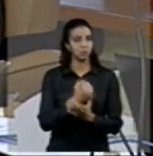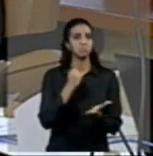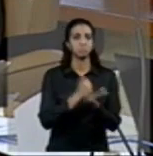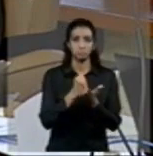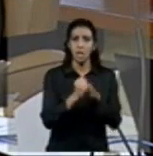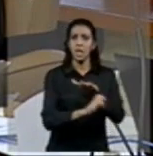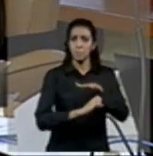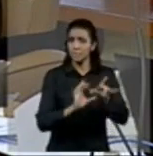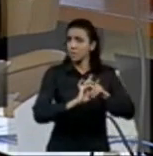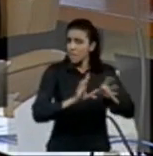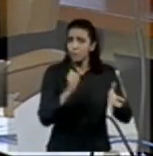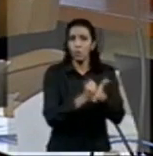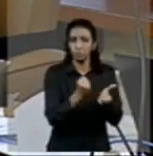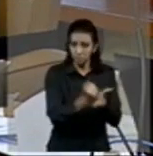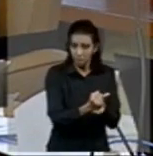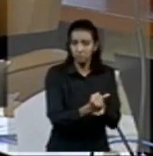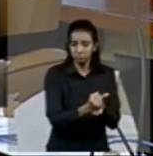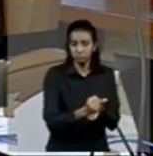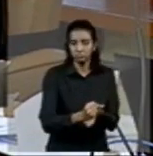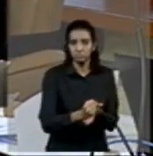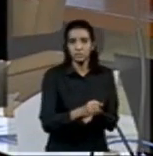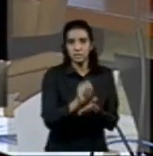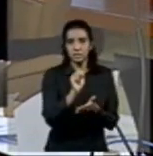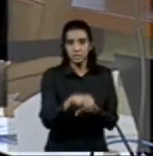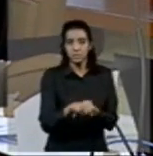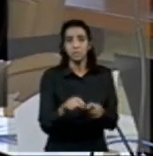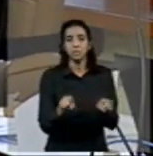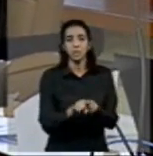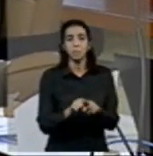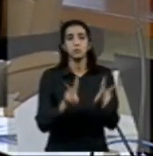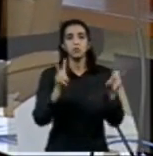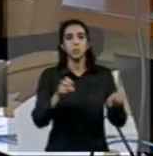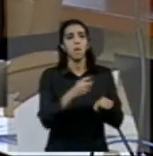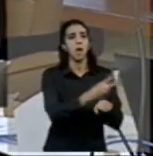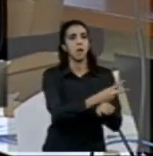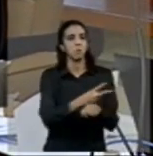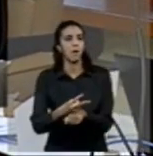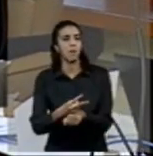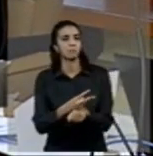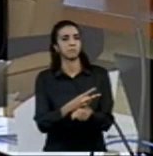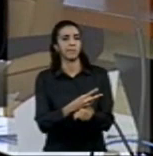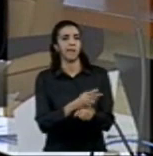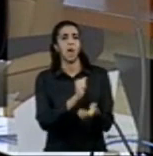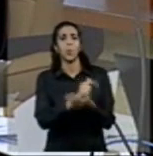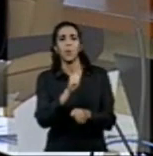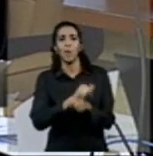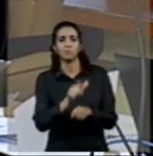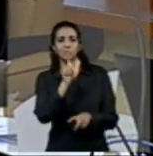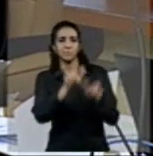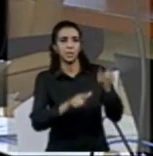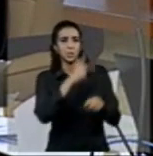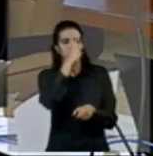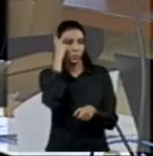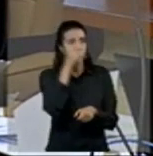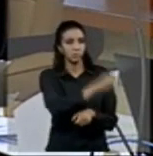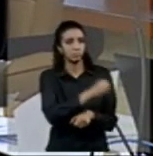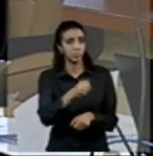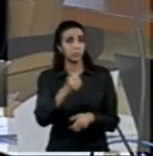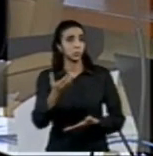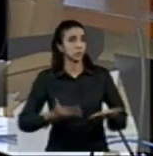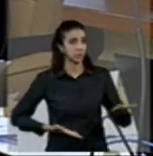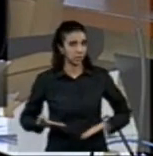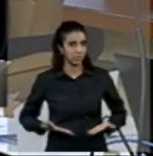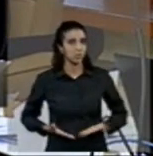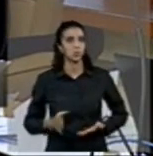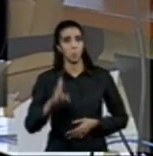das empresas, inclusive no que concerne a alocação de mão de obra, para o exercício de suas